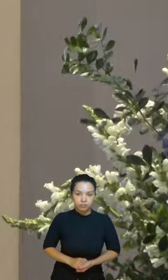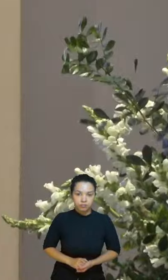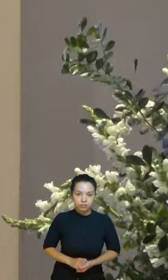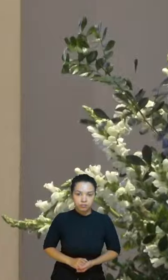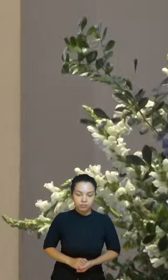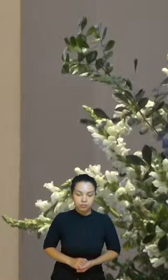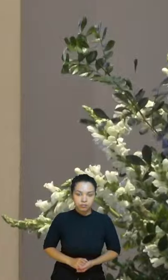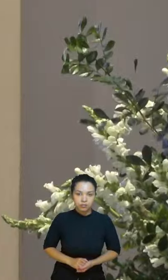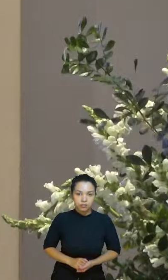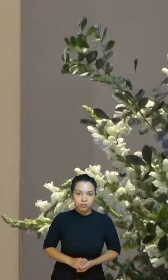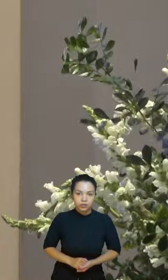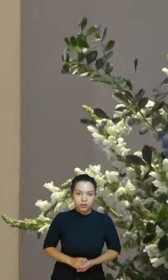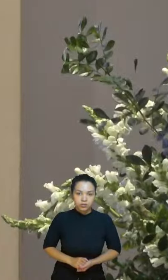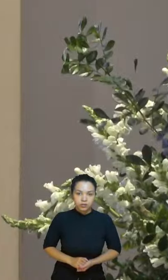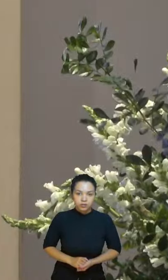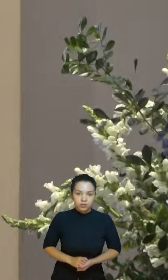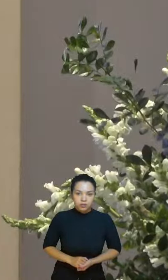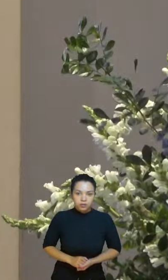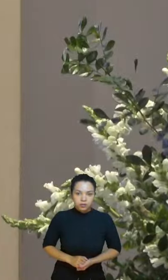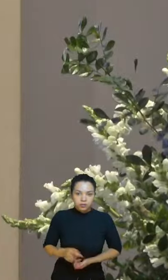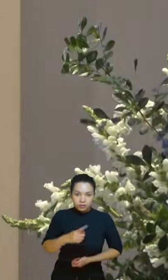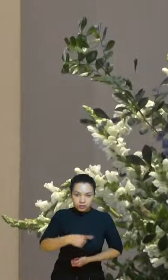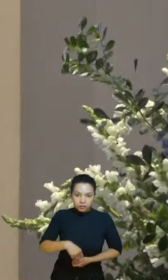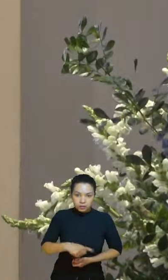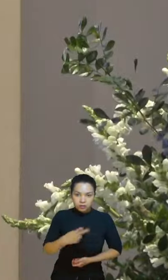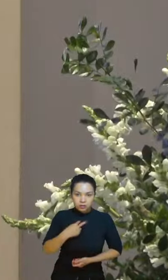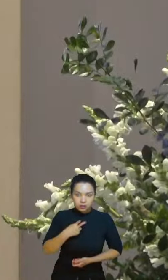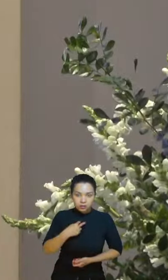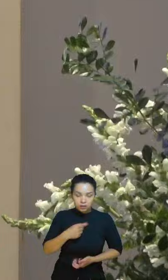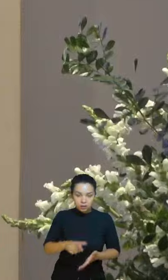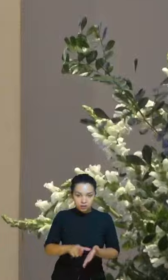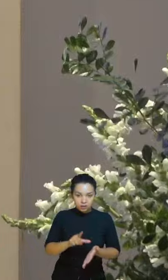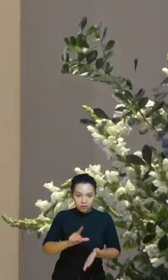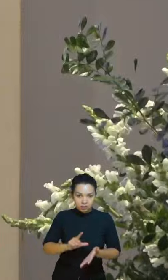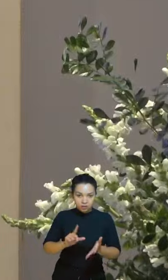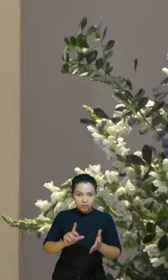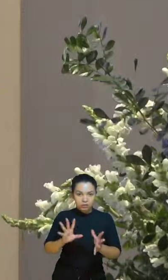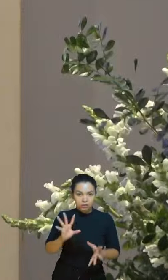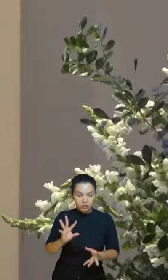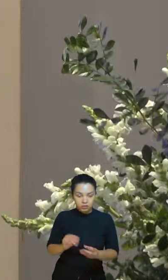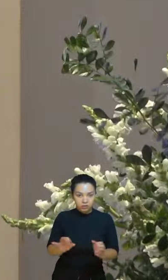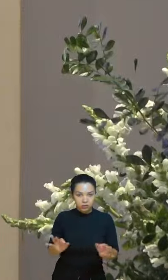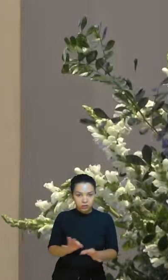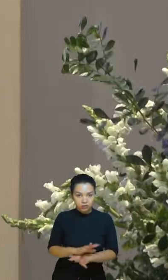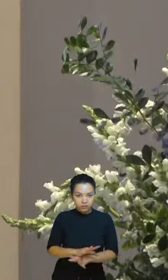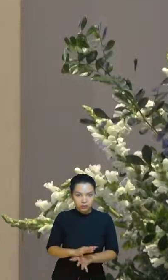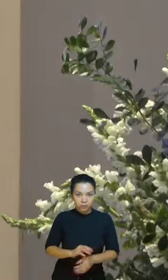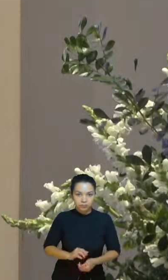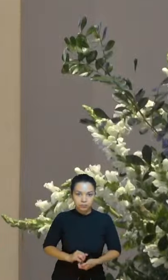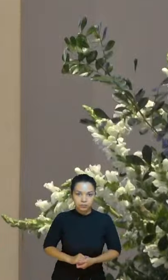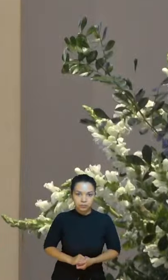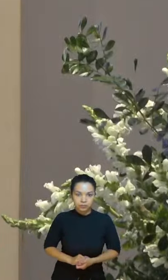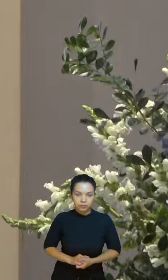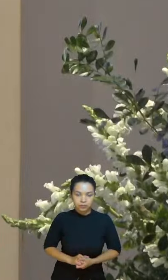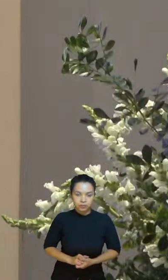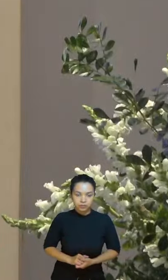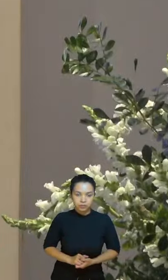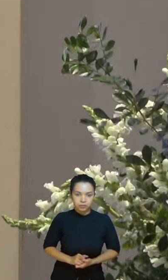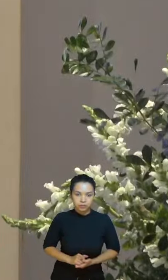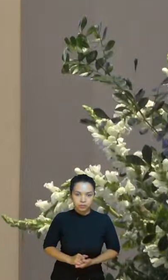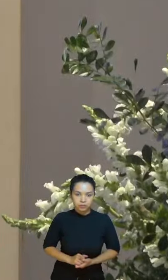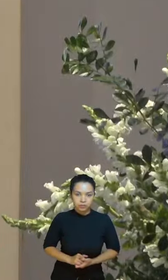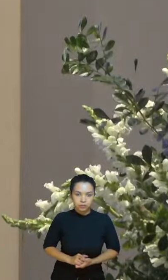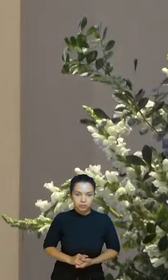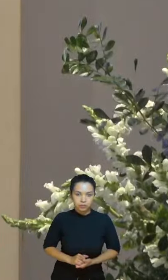por Evidente não poderia antes de concluir a minha manifestação fazer